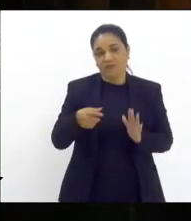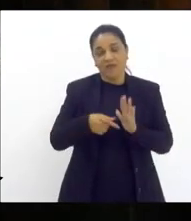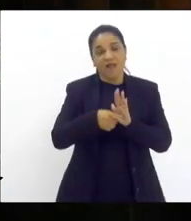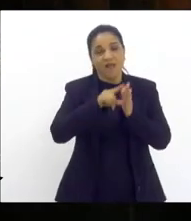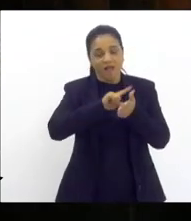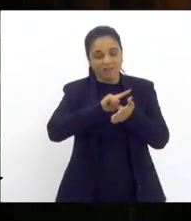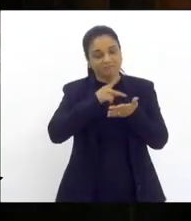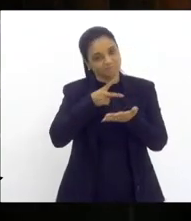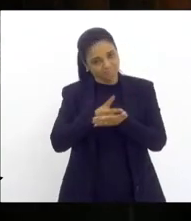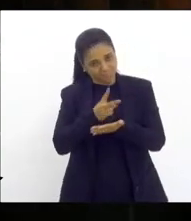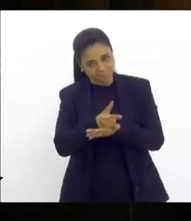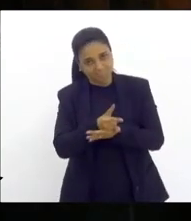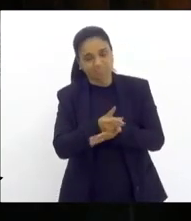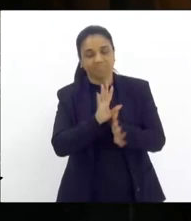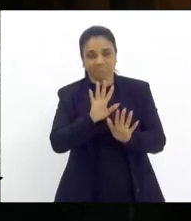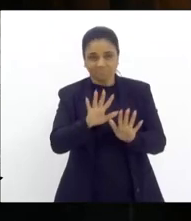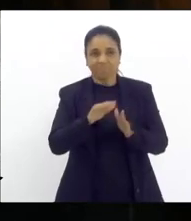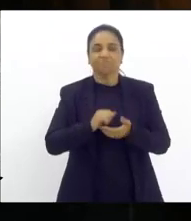prosseguir